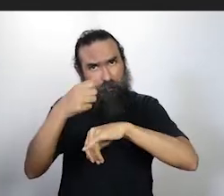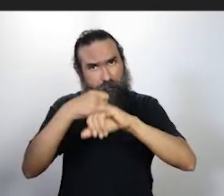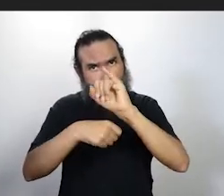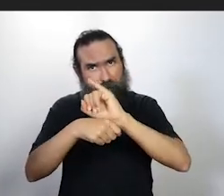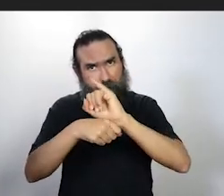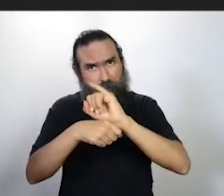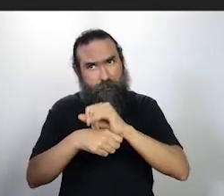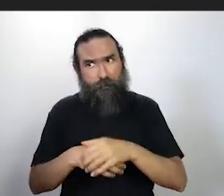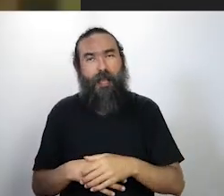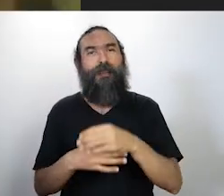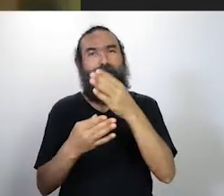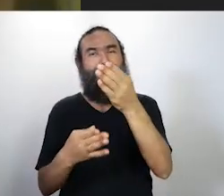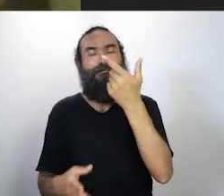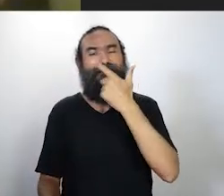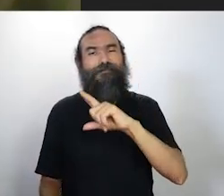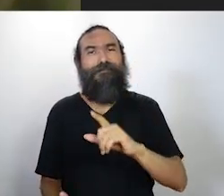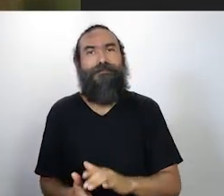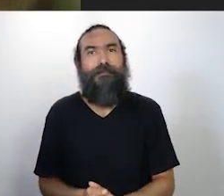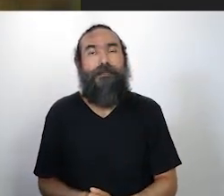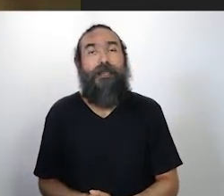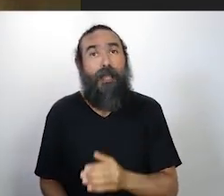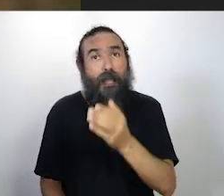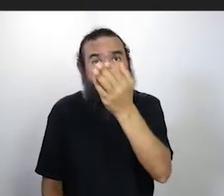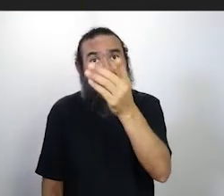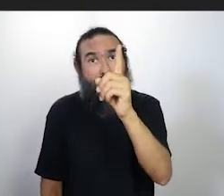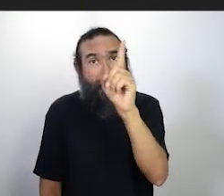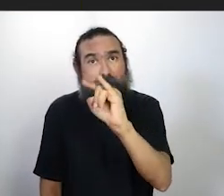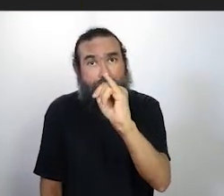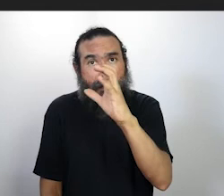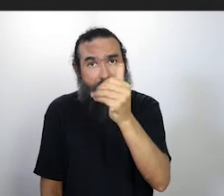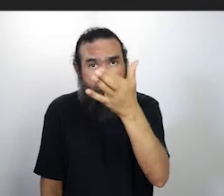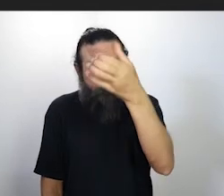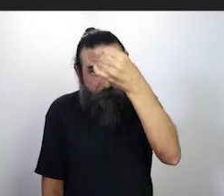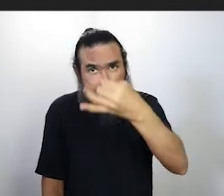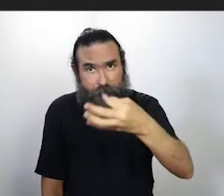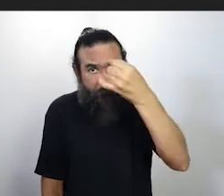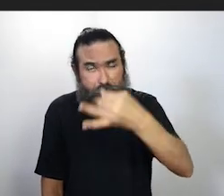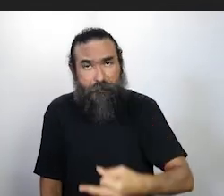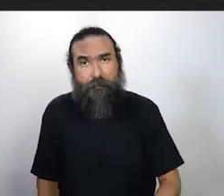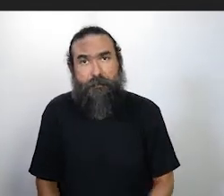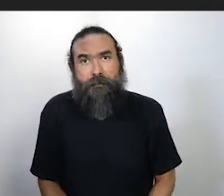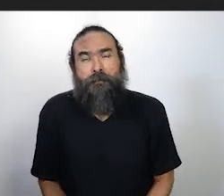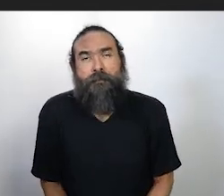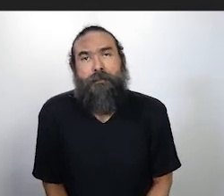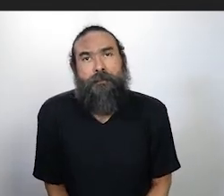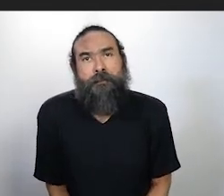Já sim, ela está aqui. É com você, então, Zica.